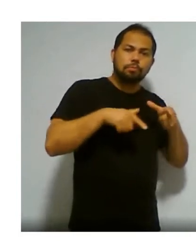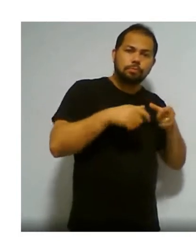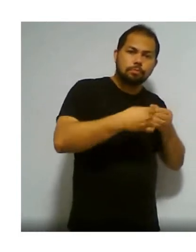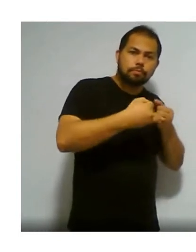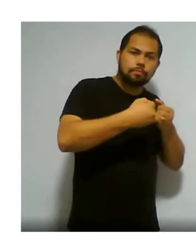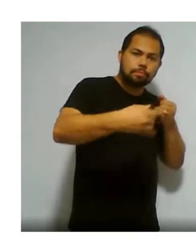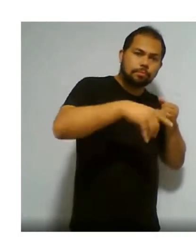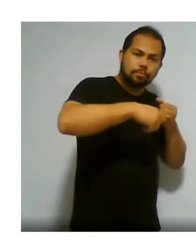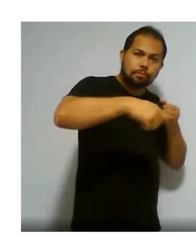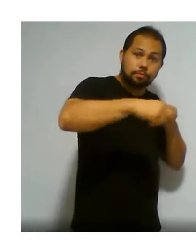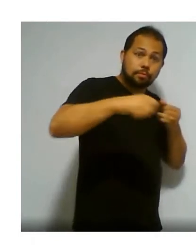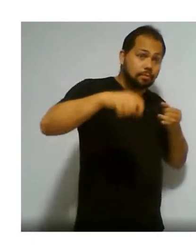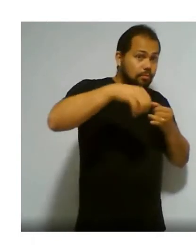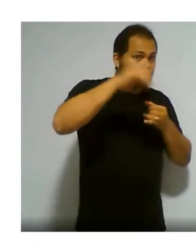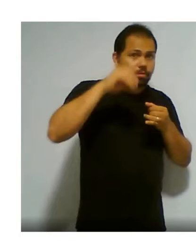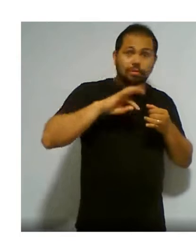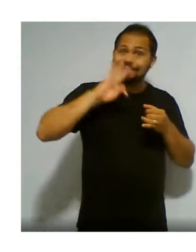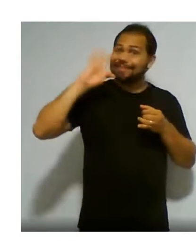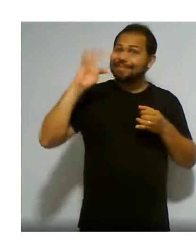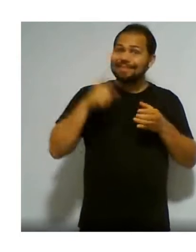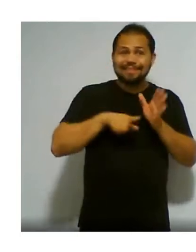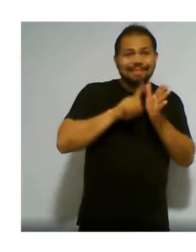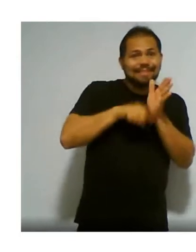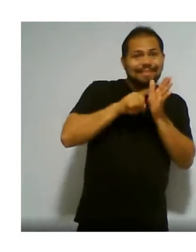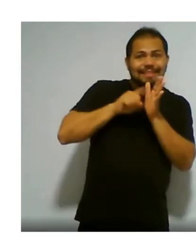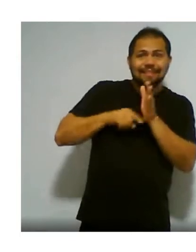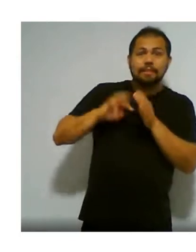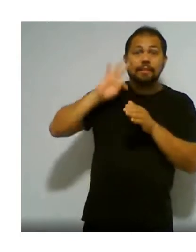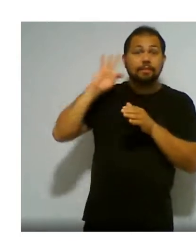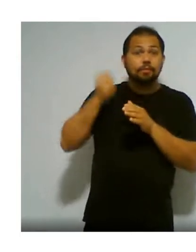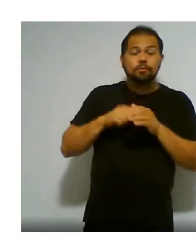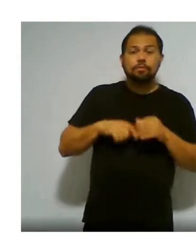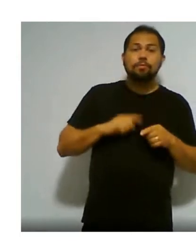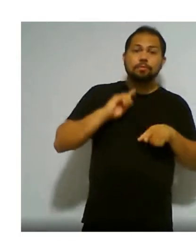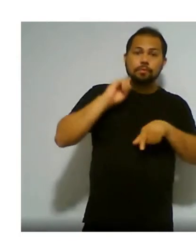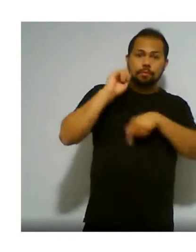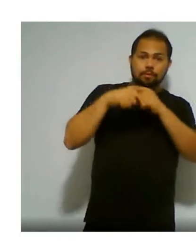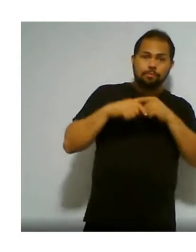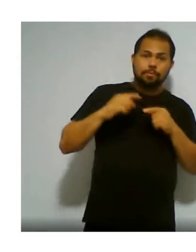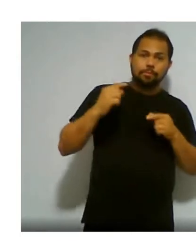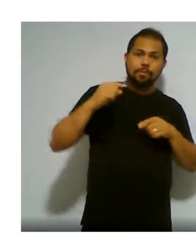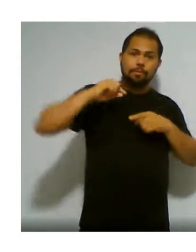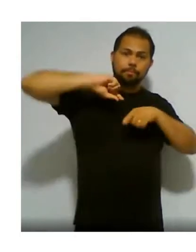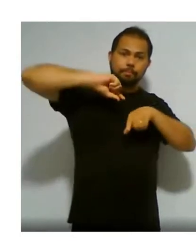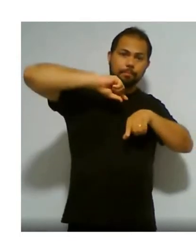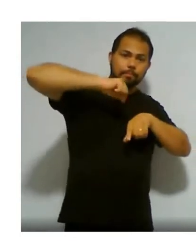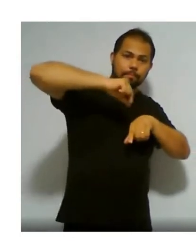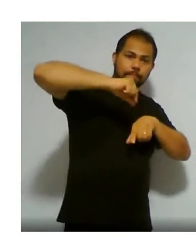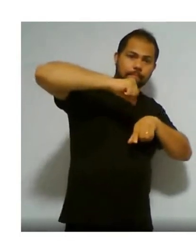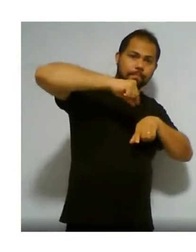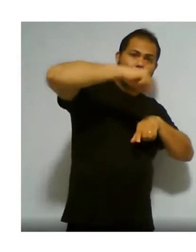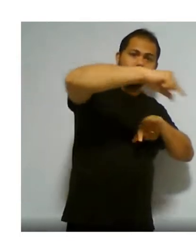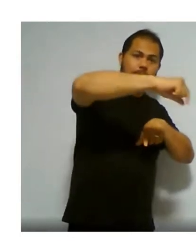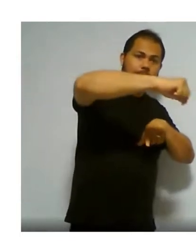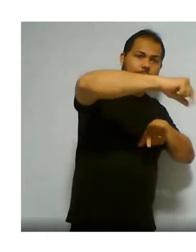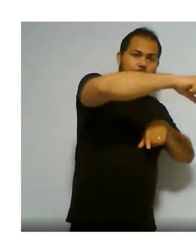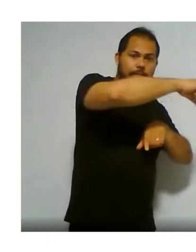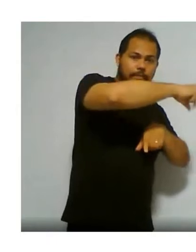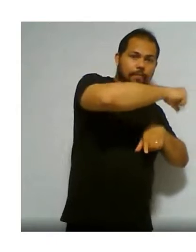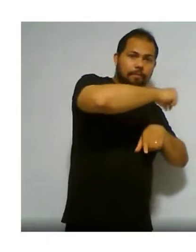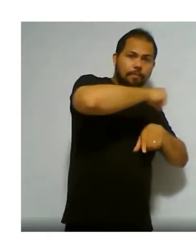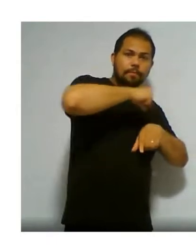deixa a placa-mãe sem conexão nenhuma, desparafusa a placa-mãe. Nessa parte também é importante a gente ter um